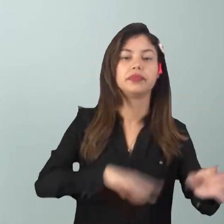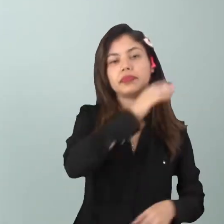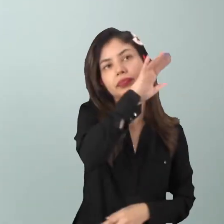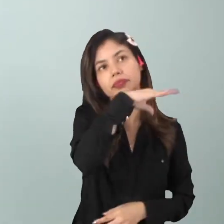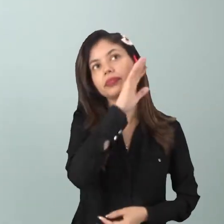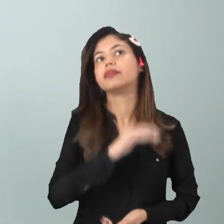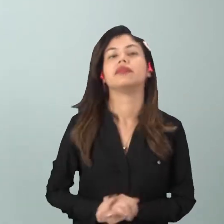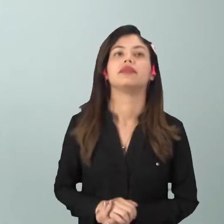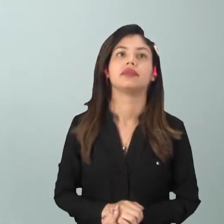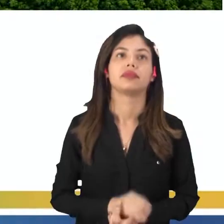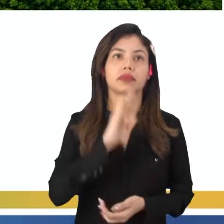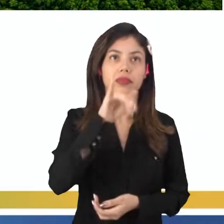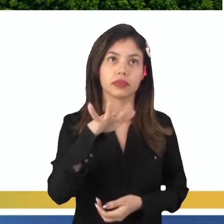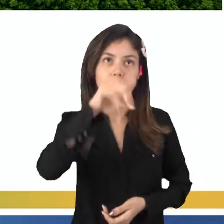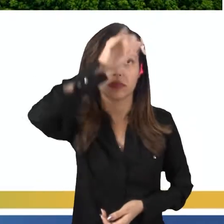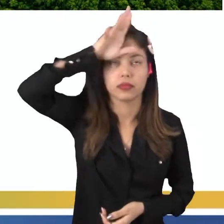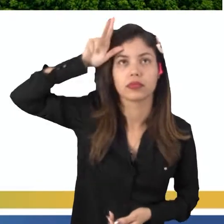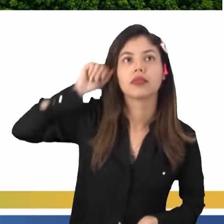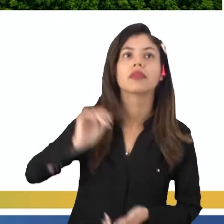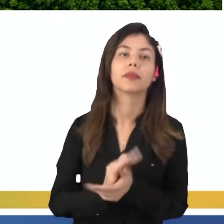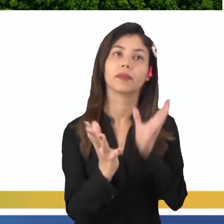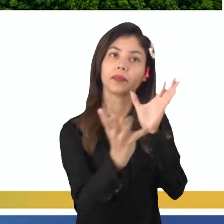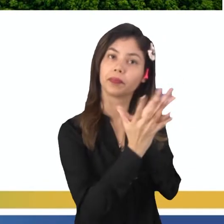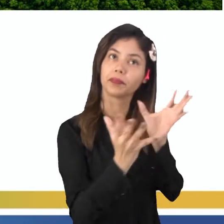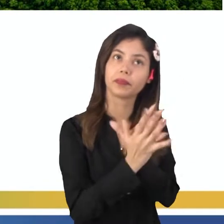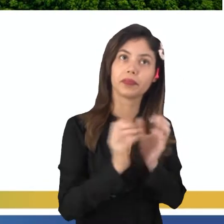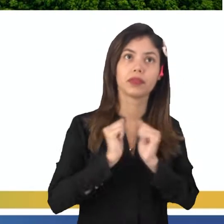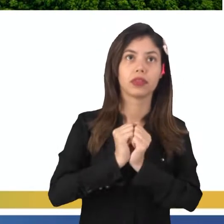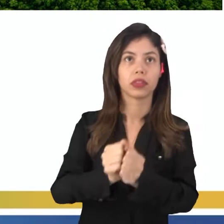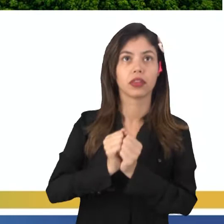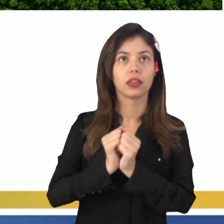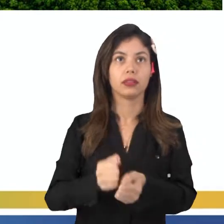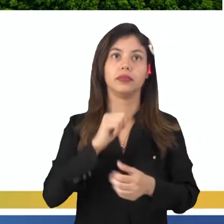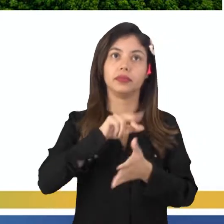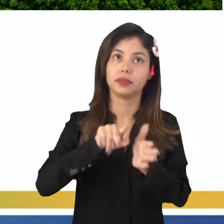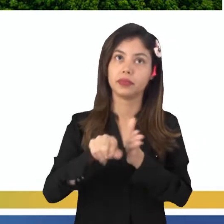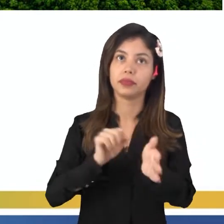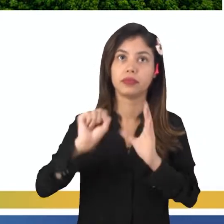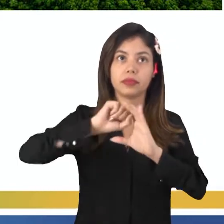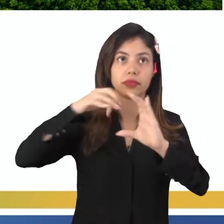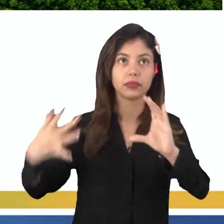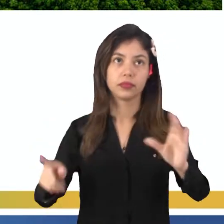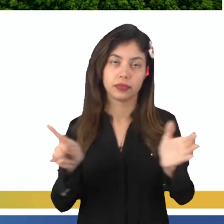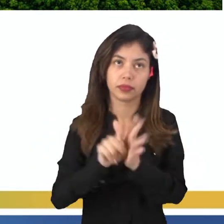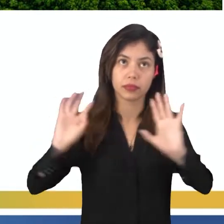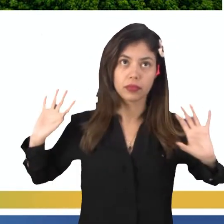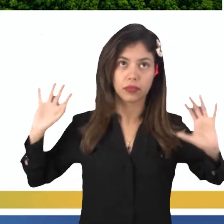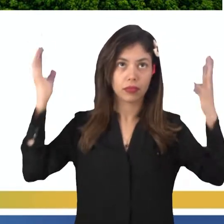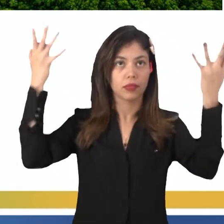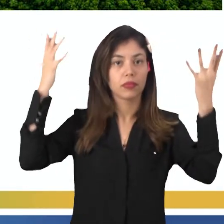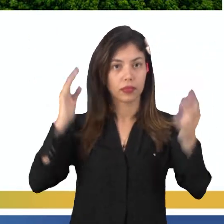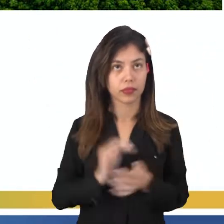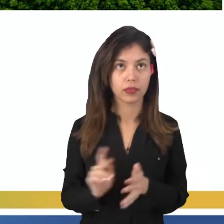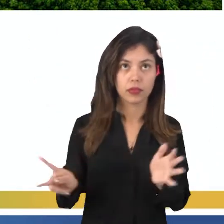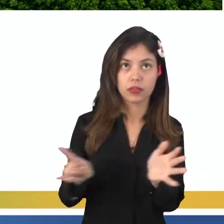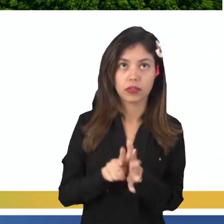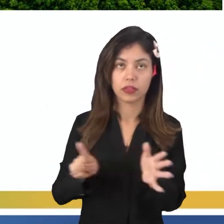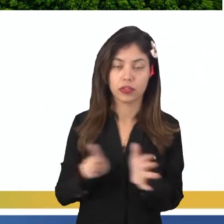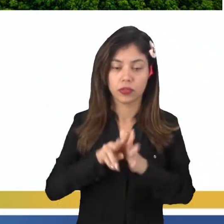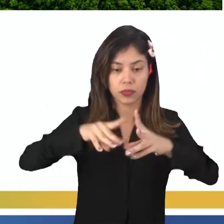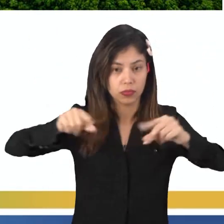amazônica. O bioma amazônico é um conjunto de unidades biológicas caracterizado por aspectos